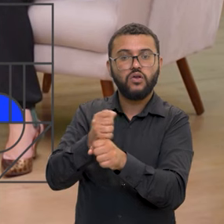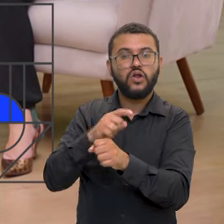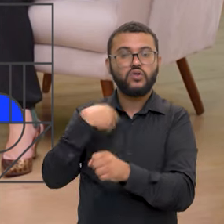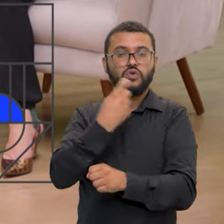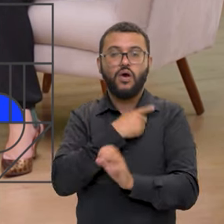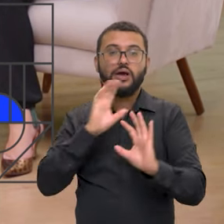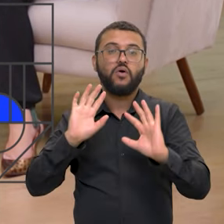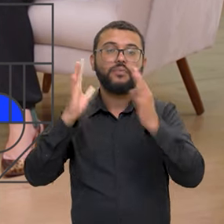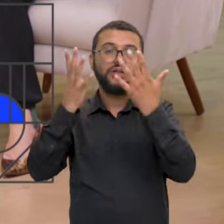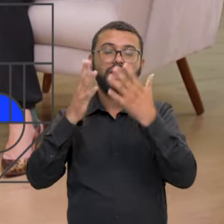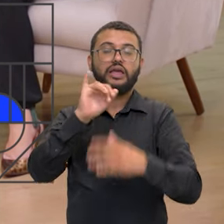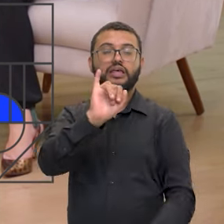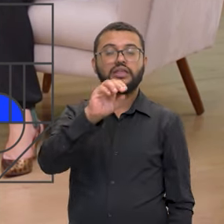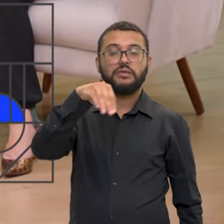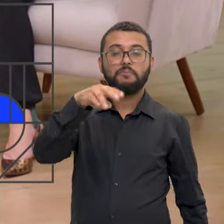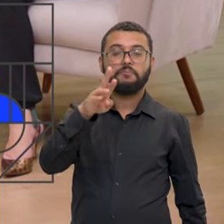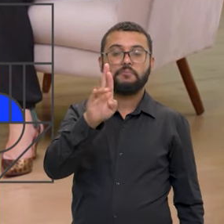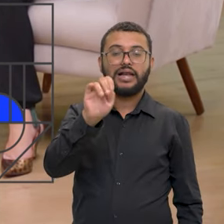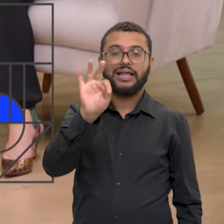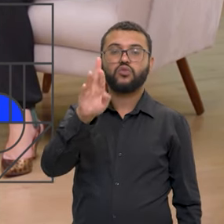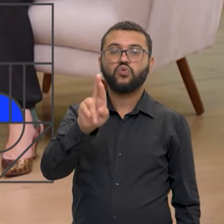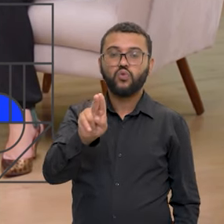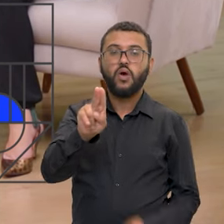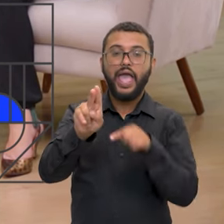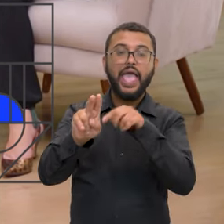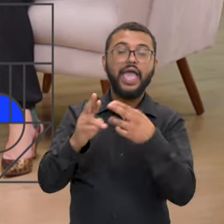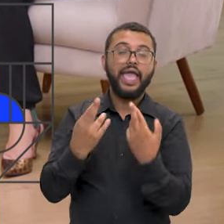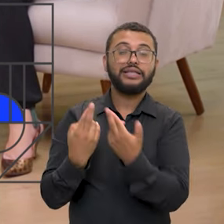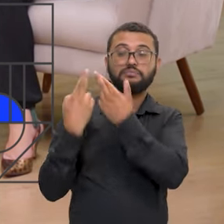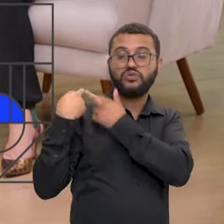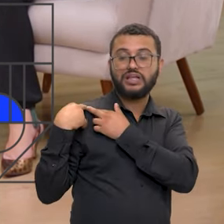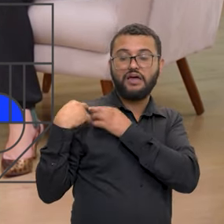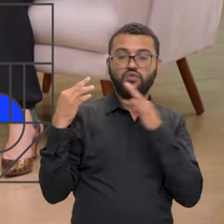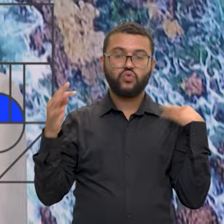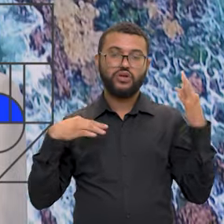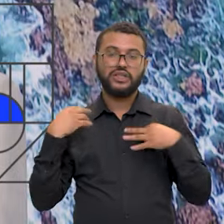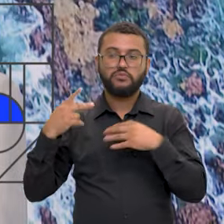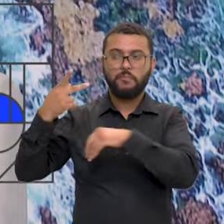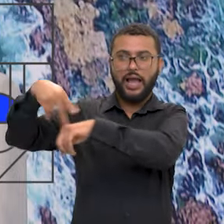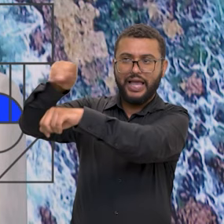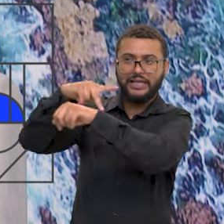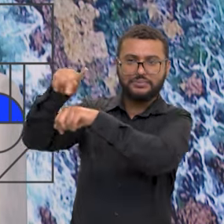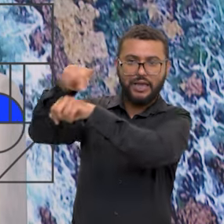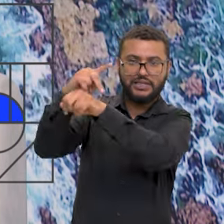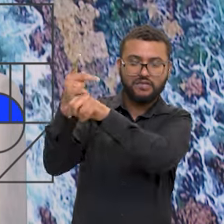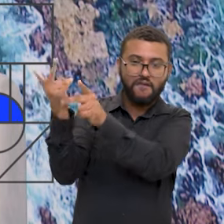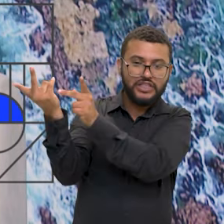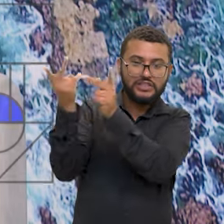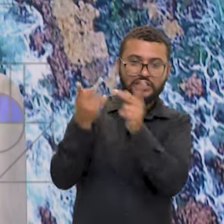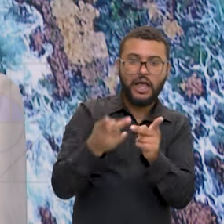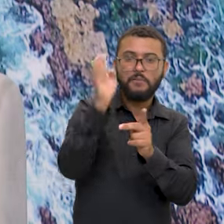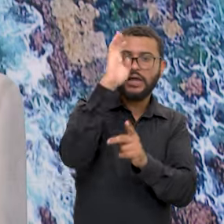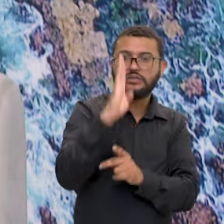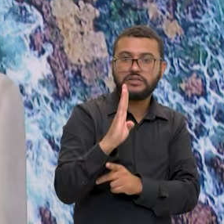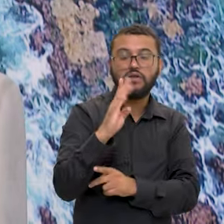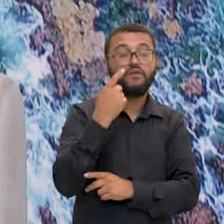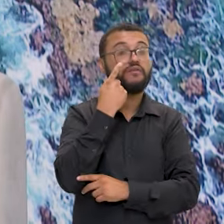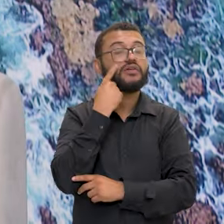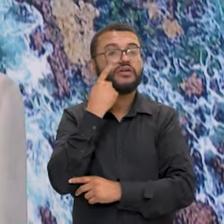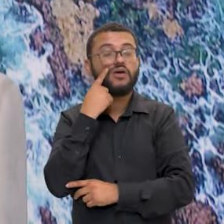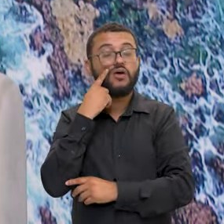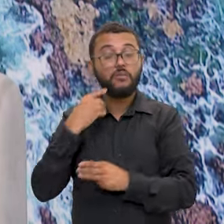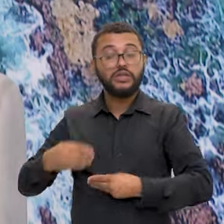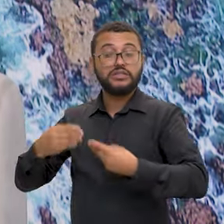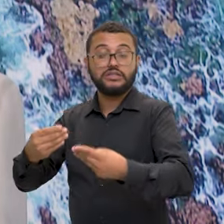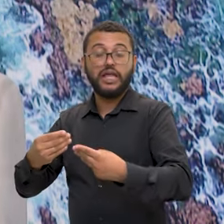vinda de turistas estrangeiros para cá, diferente do Ministério do Turismo, que cuida o turismo doméstico e da infraestrutura. A gente teve, de janeiro